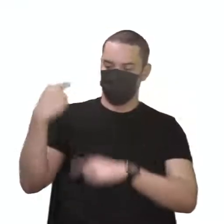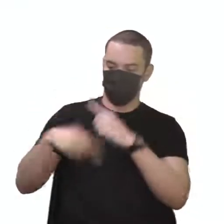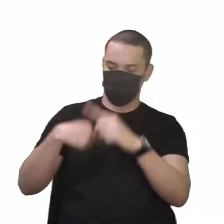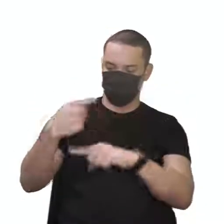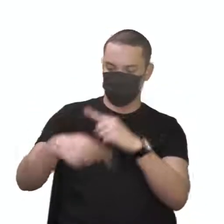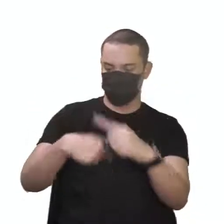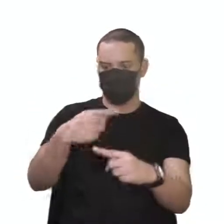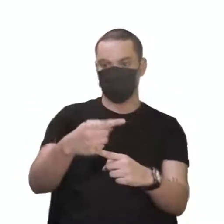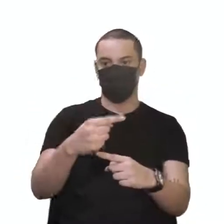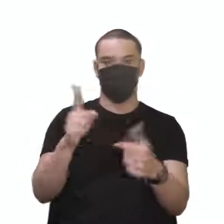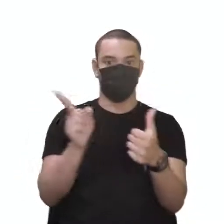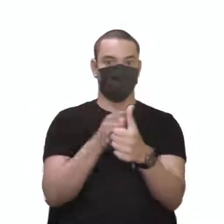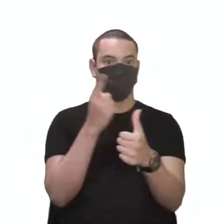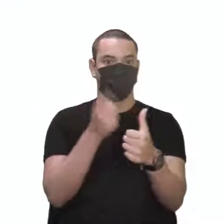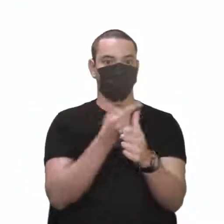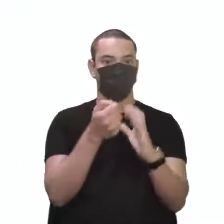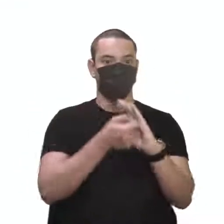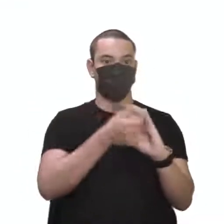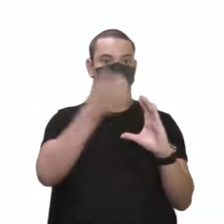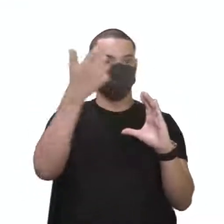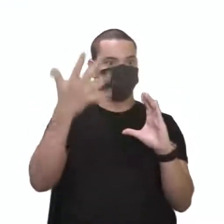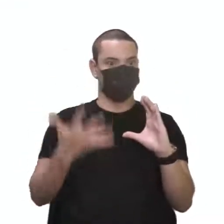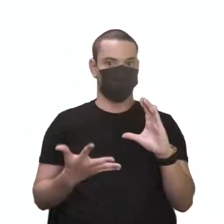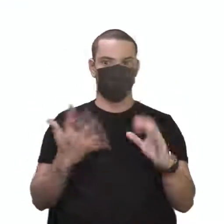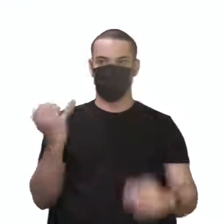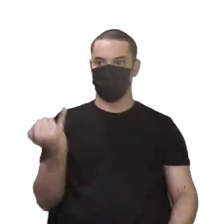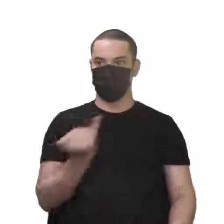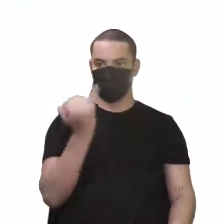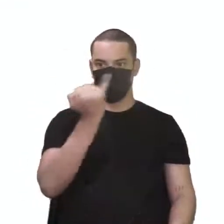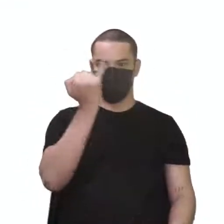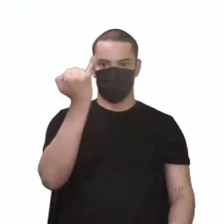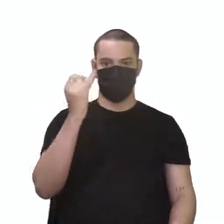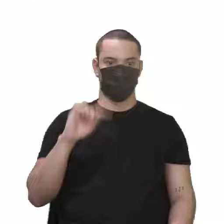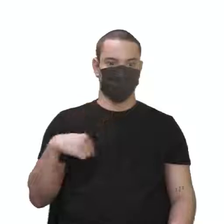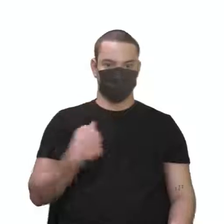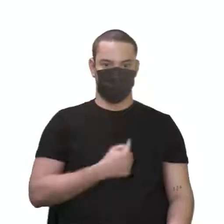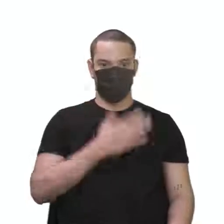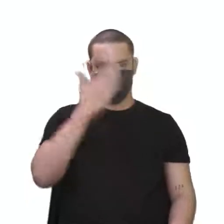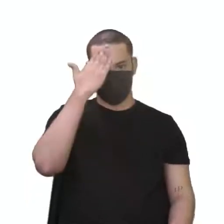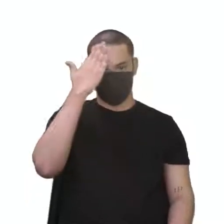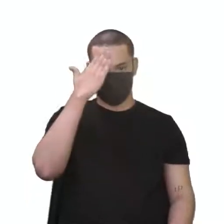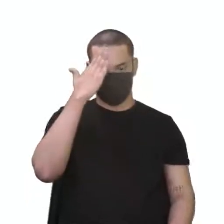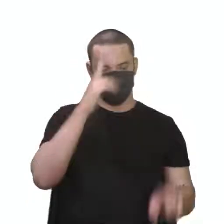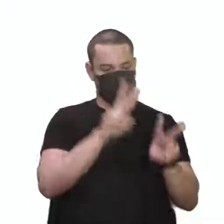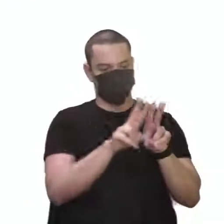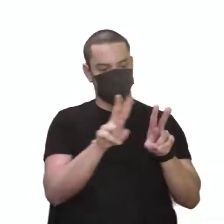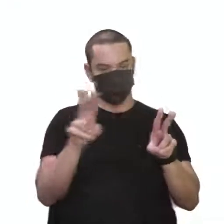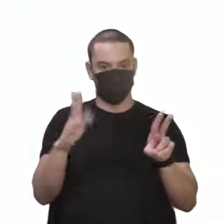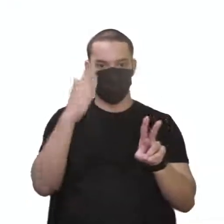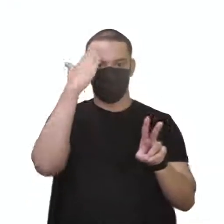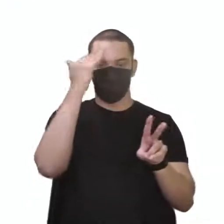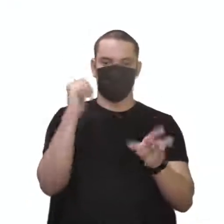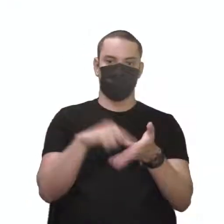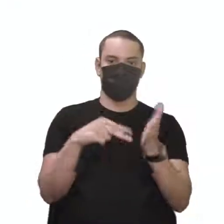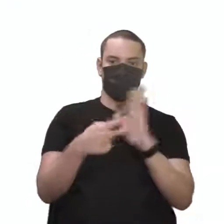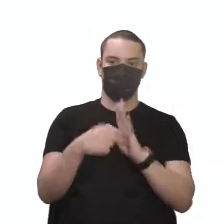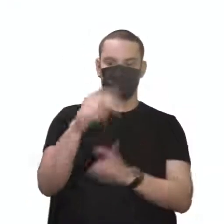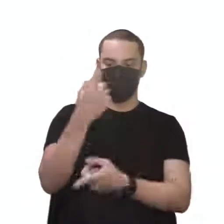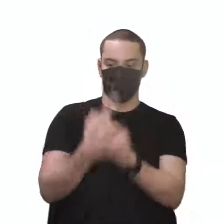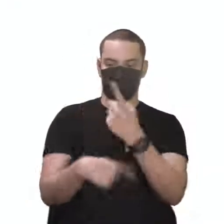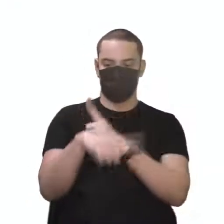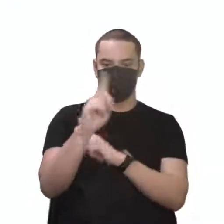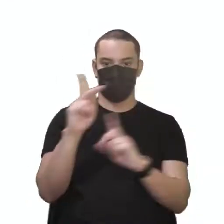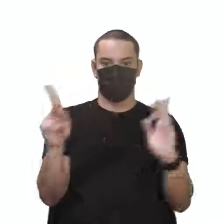evolutiva. Primeira característica aqui, a primeira importância desse sequenciamento genético. É saber a linha evolutiva